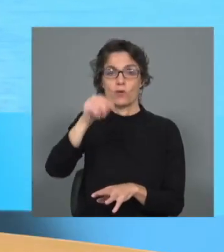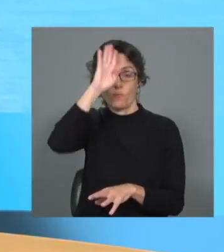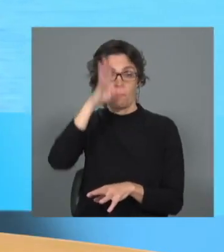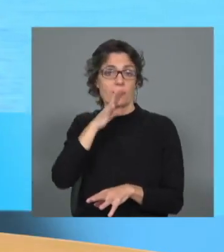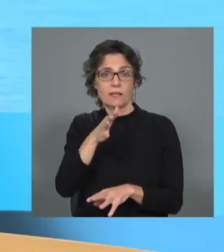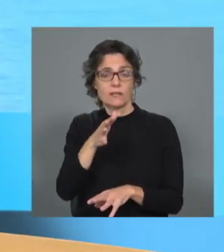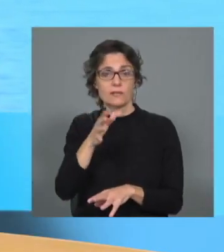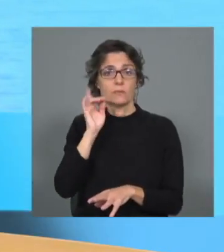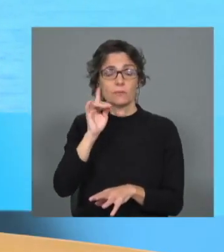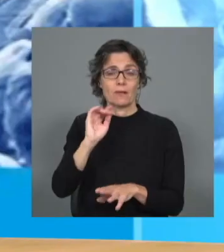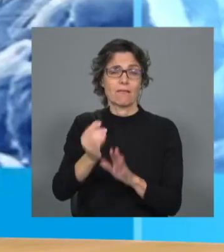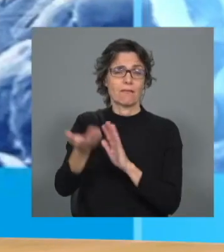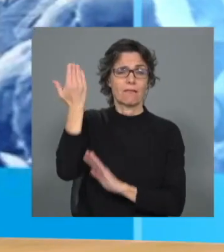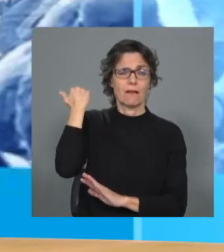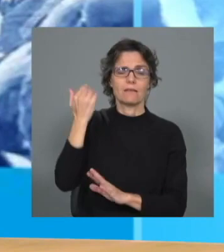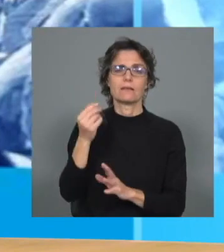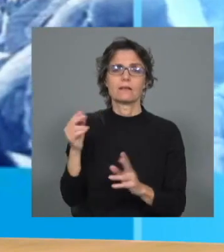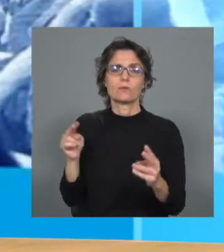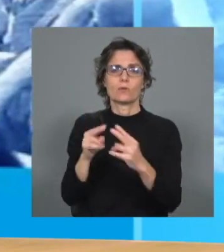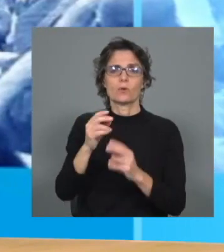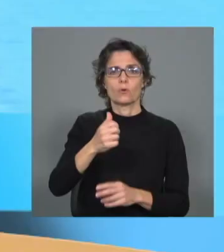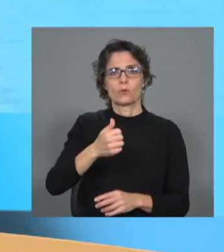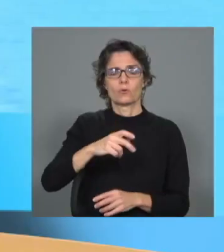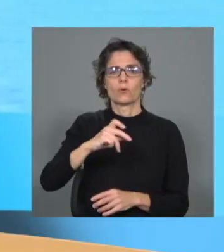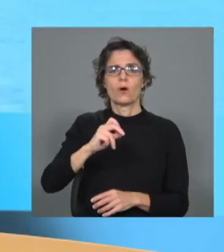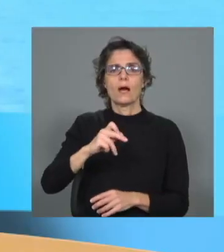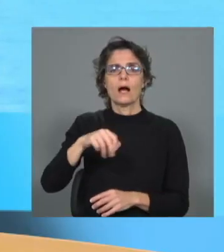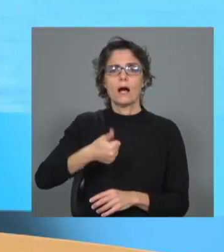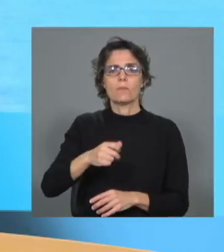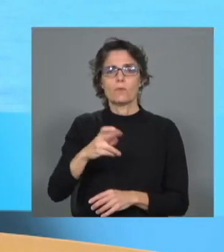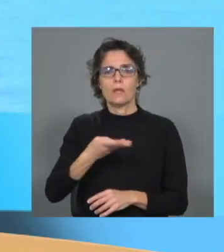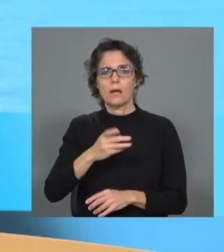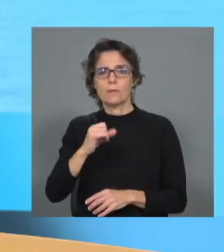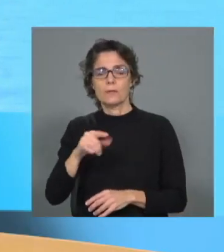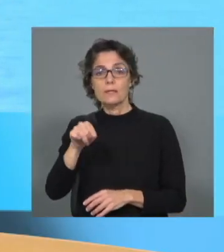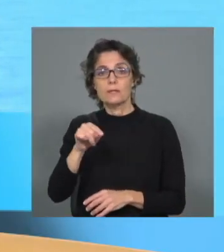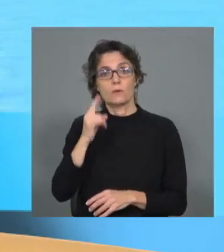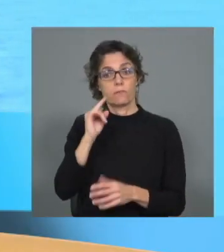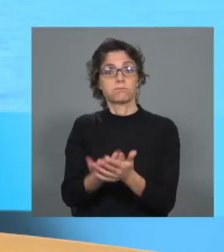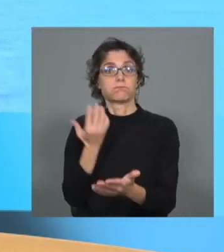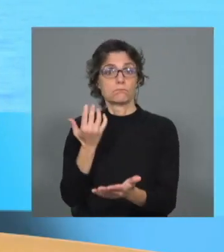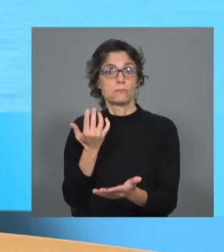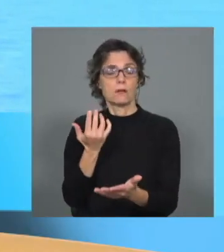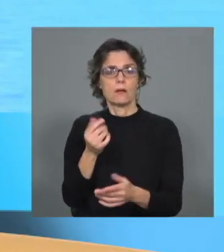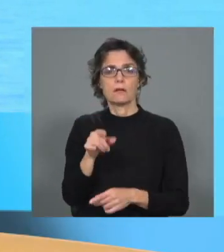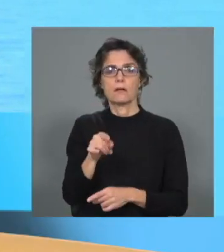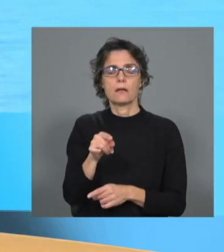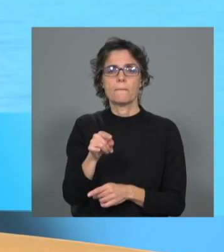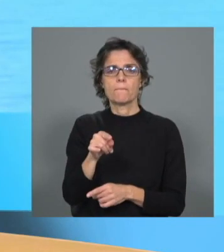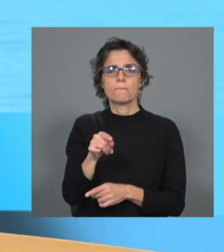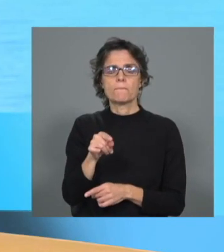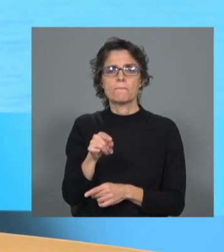aquele encontro em Abu Dhabi, não é? Também, que foi muito marcante neste sentido. Ao fim e ao cabo,